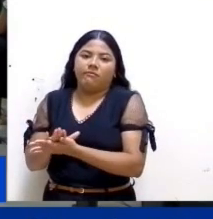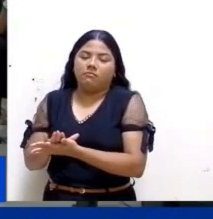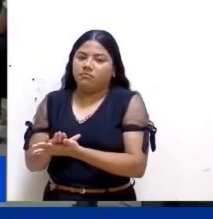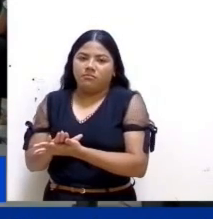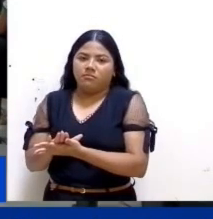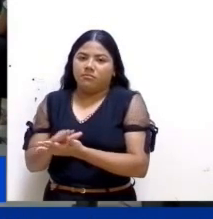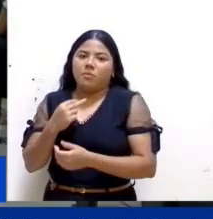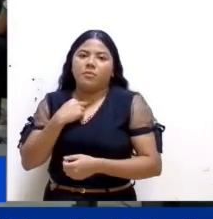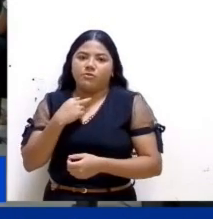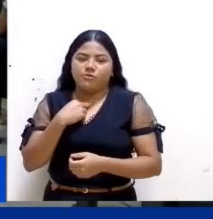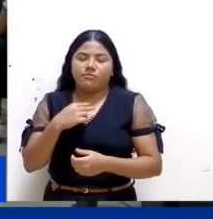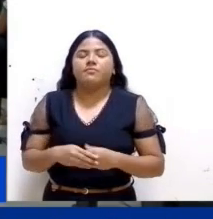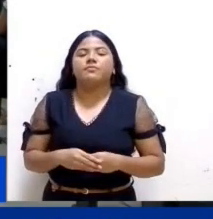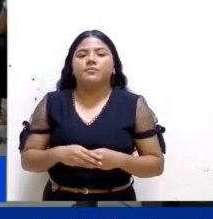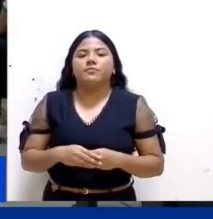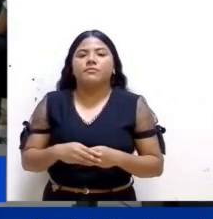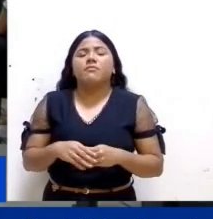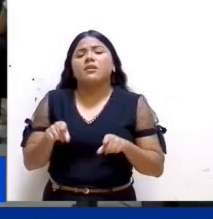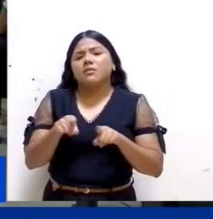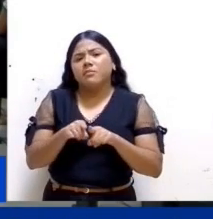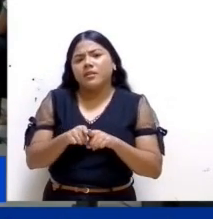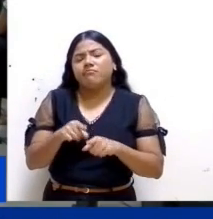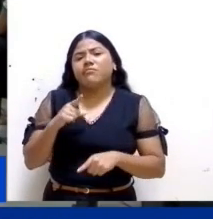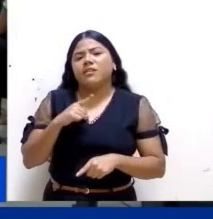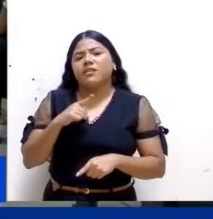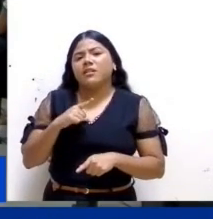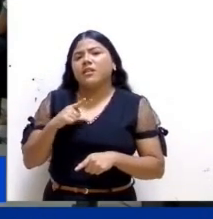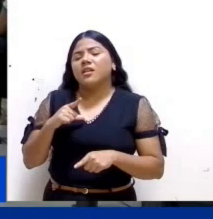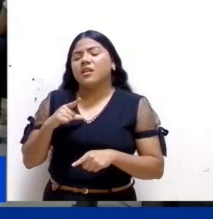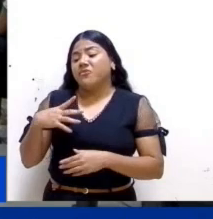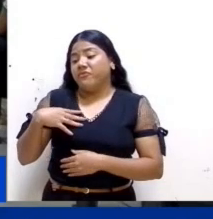e o sustento dos filhos.